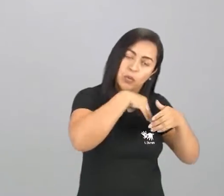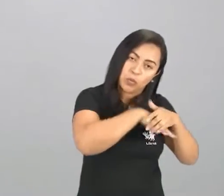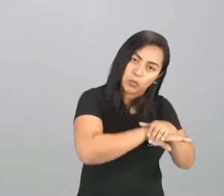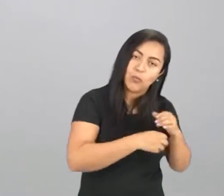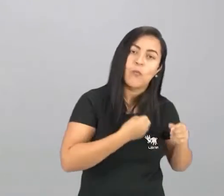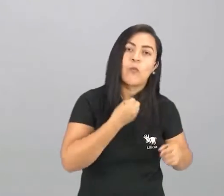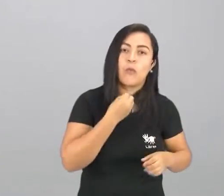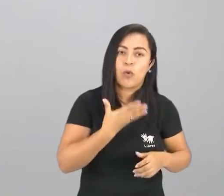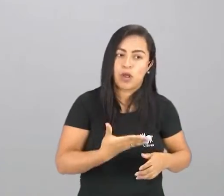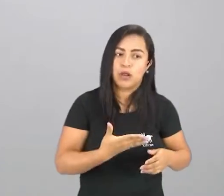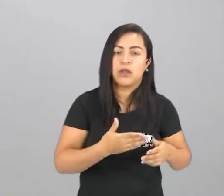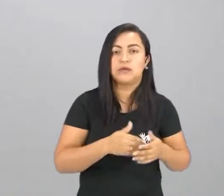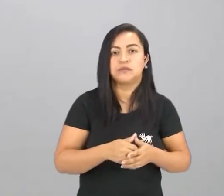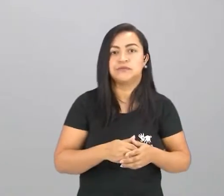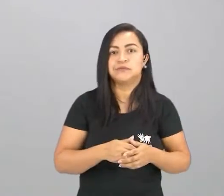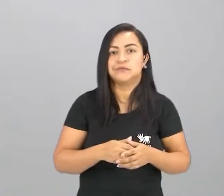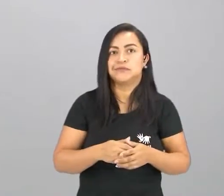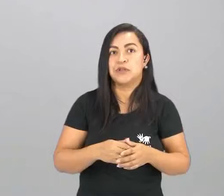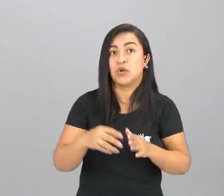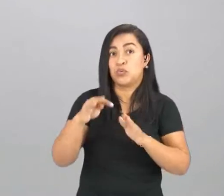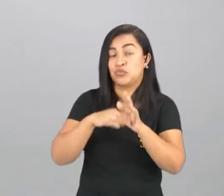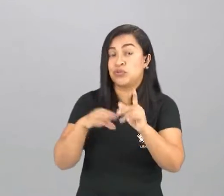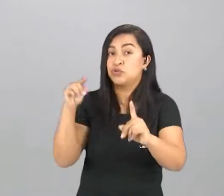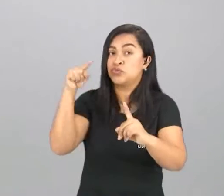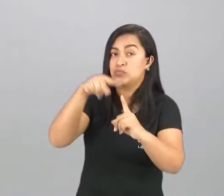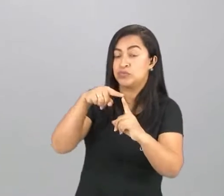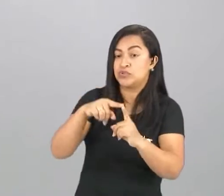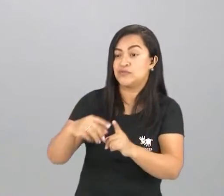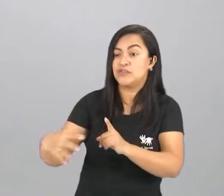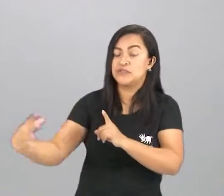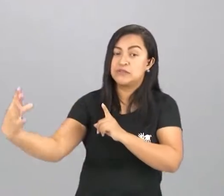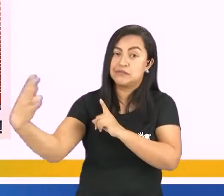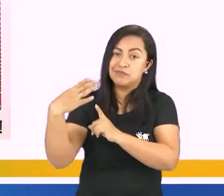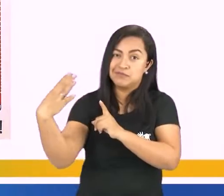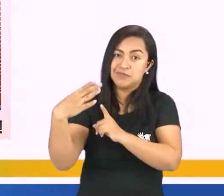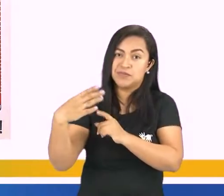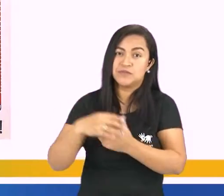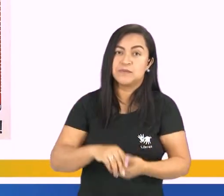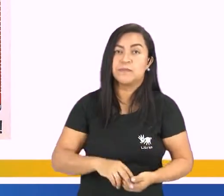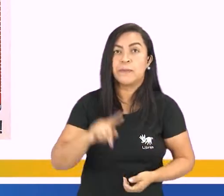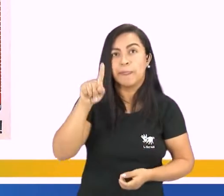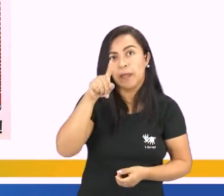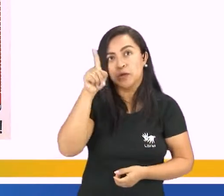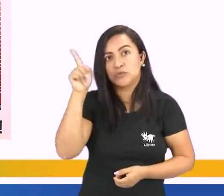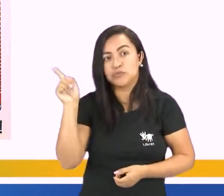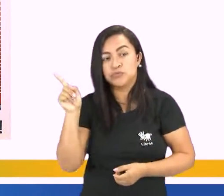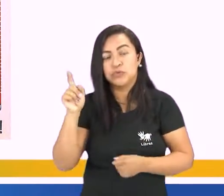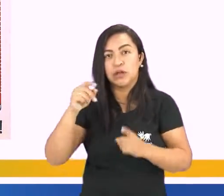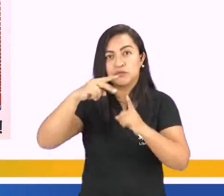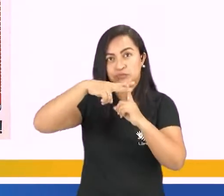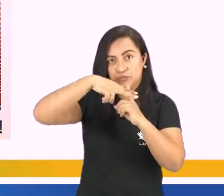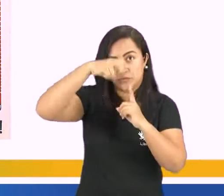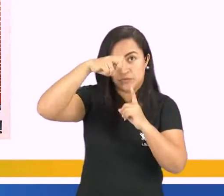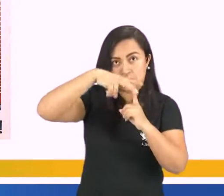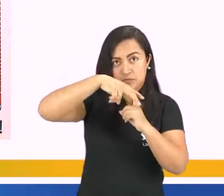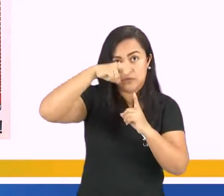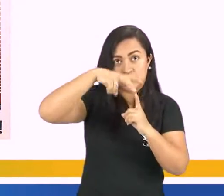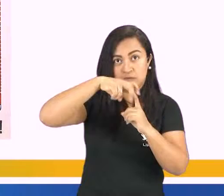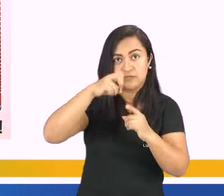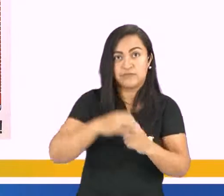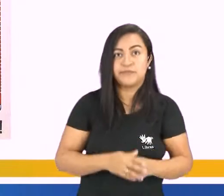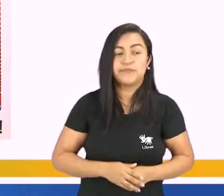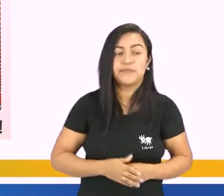de convencer. Ao lado, nós temos uma outra propaganda de um refrigerante que diz assim: e agora